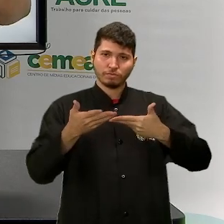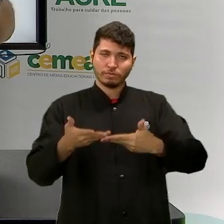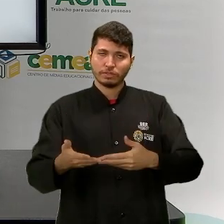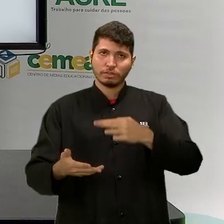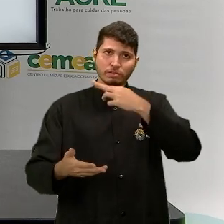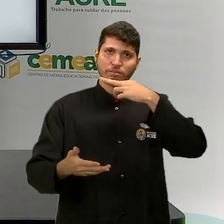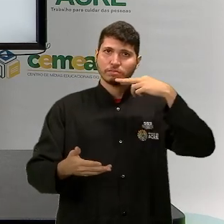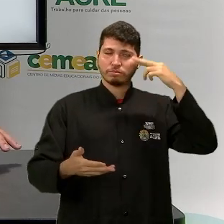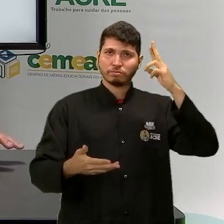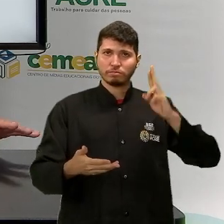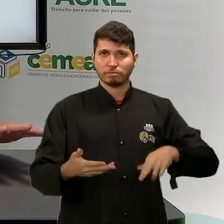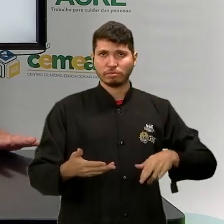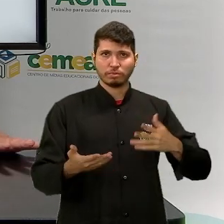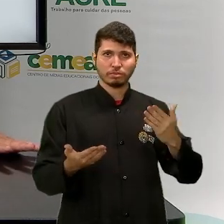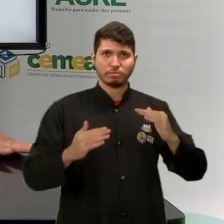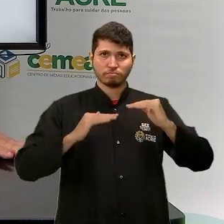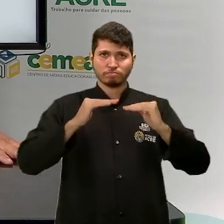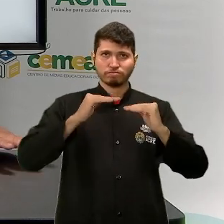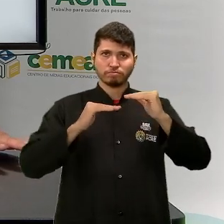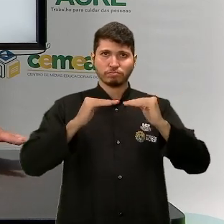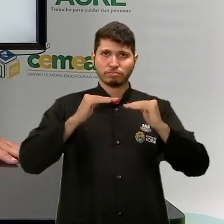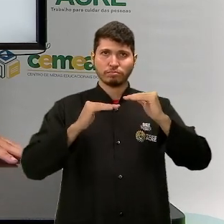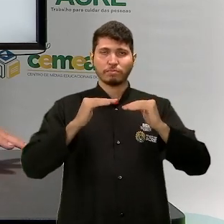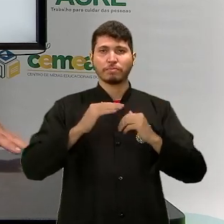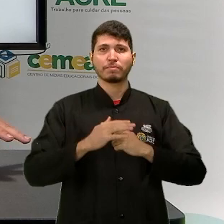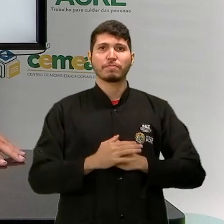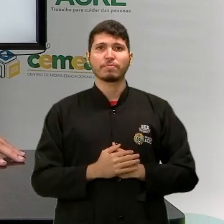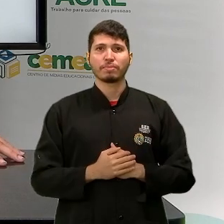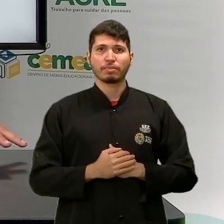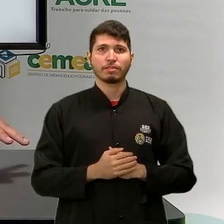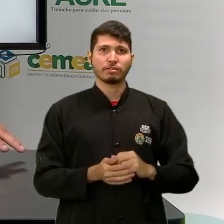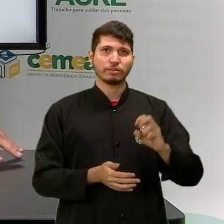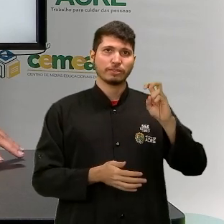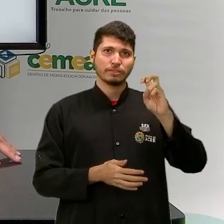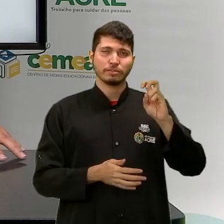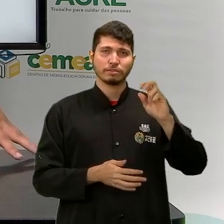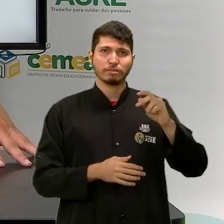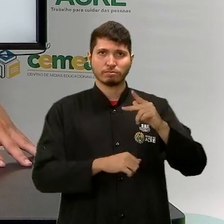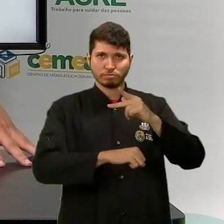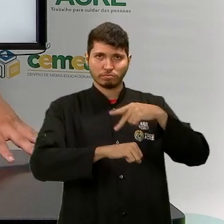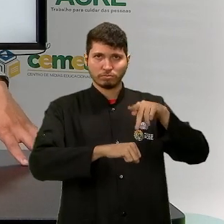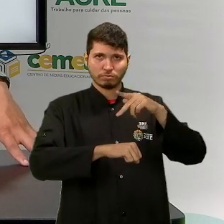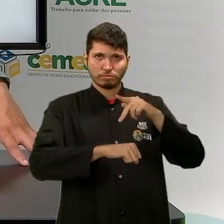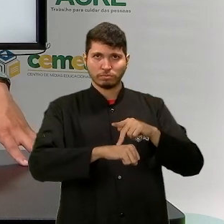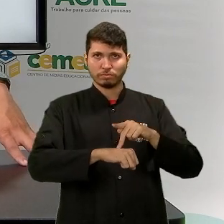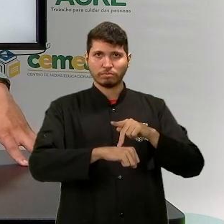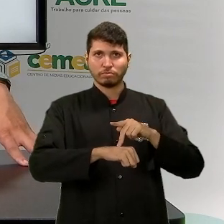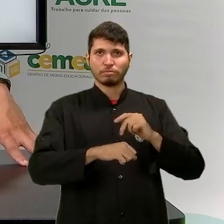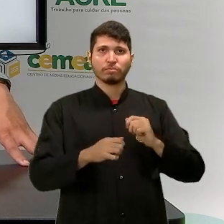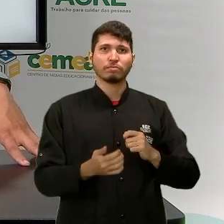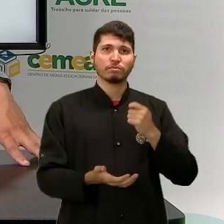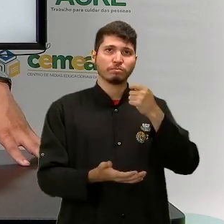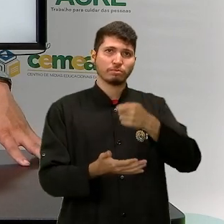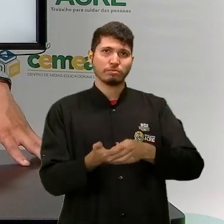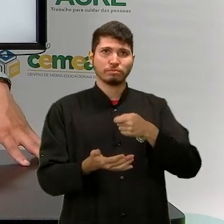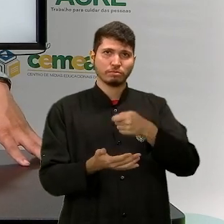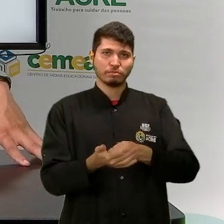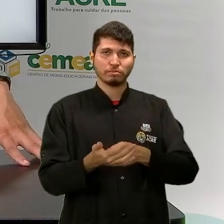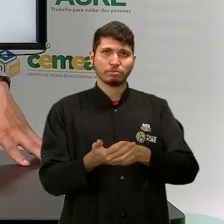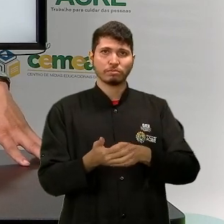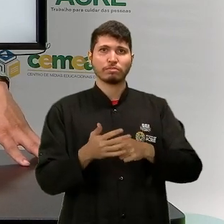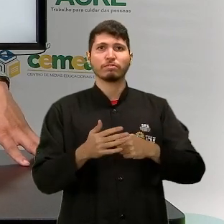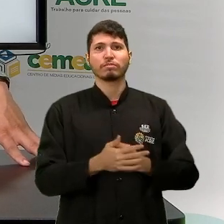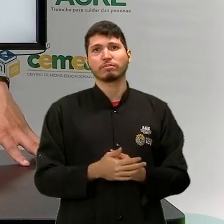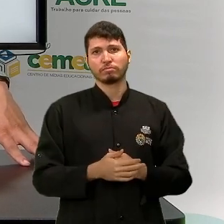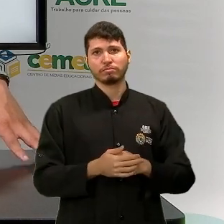parte, para ter um equilíbrio ali. Ok, então esses 5 países têm a obrigação de manter a paz mundial. Claro que na